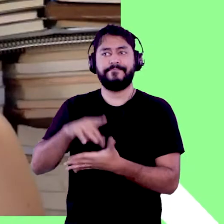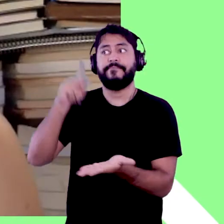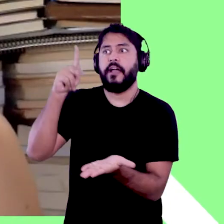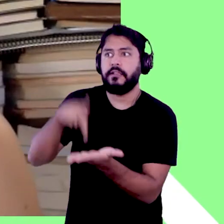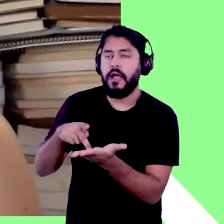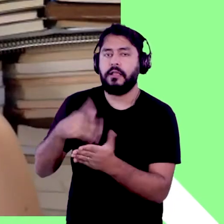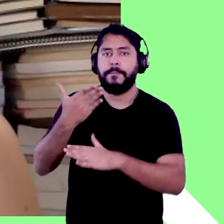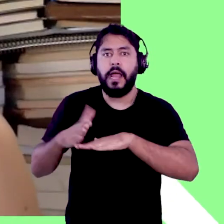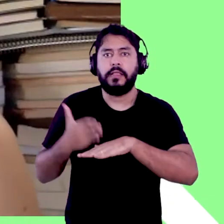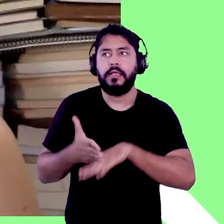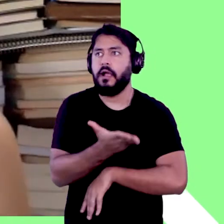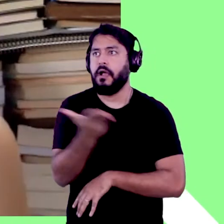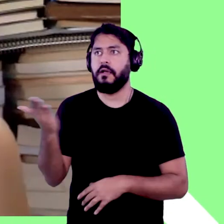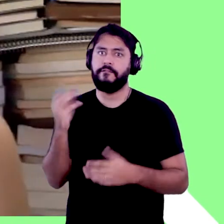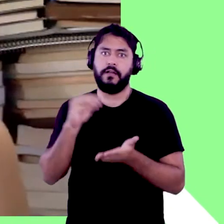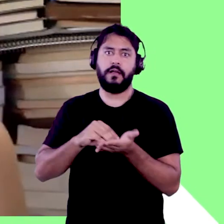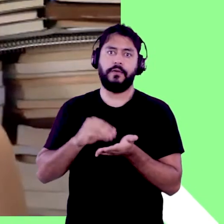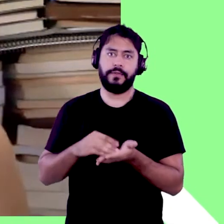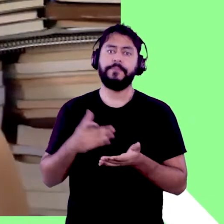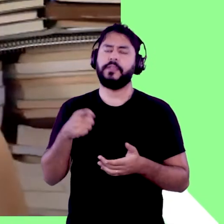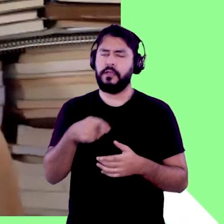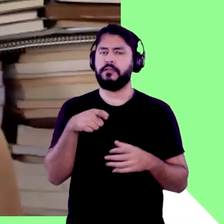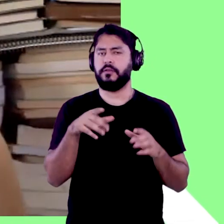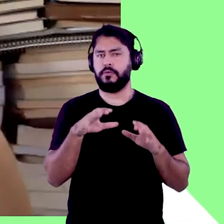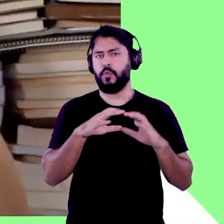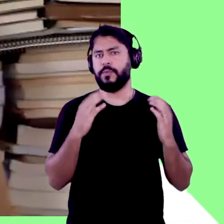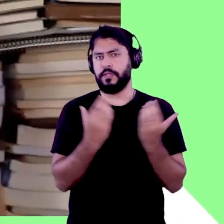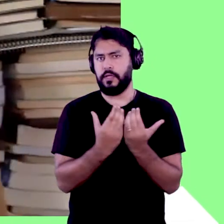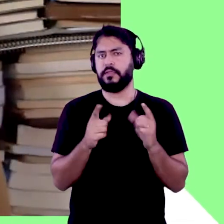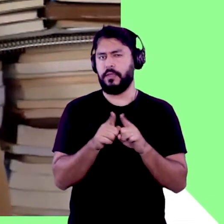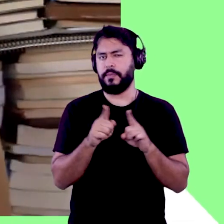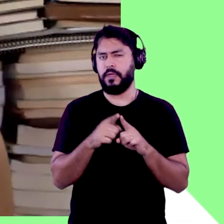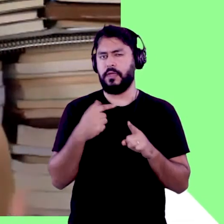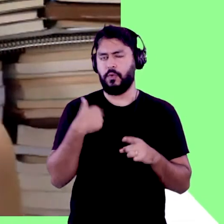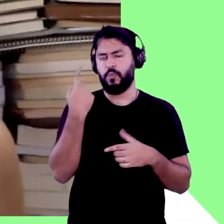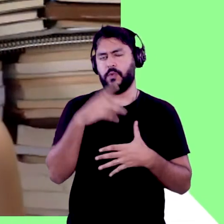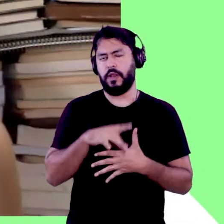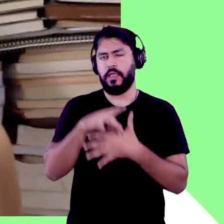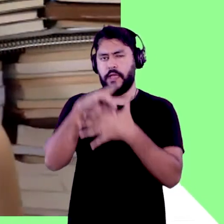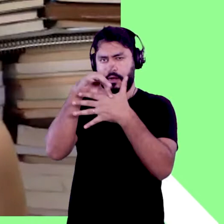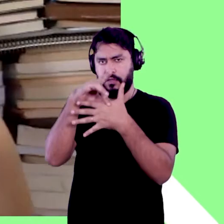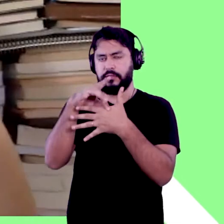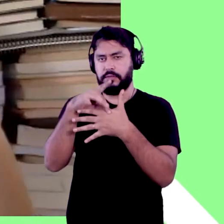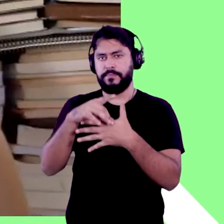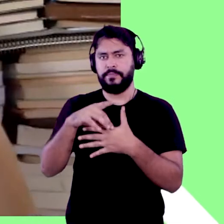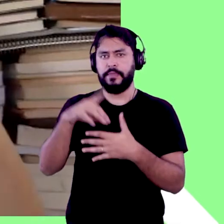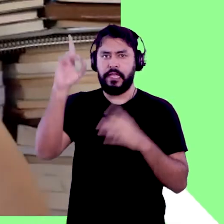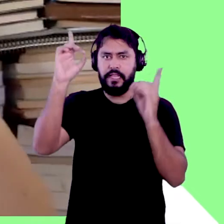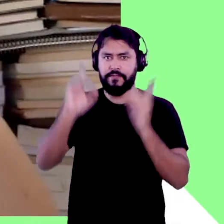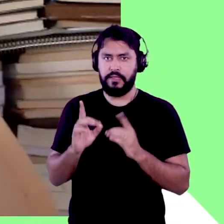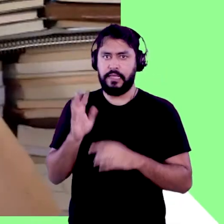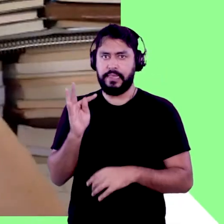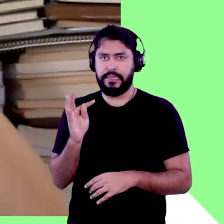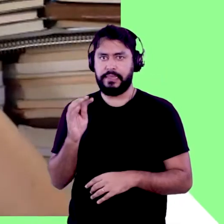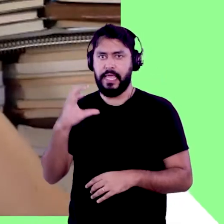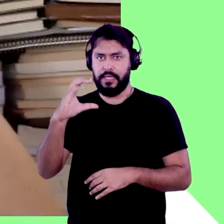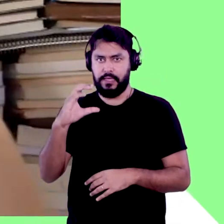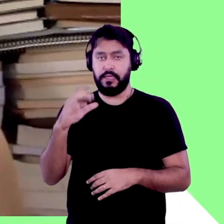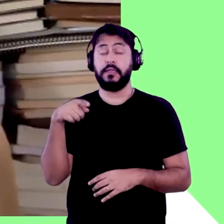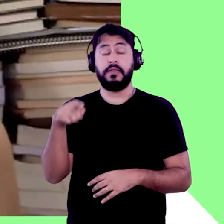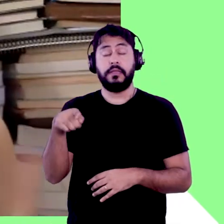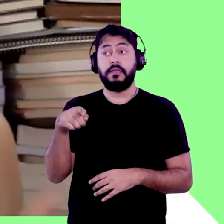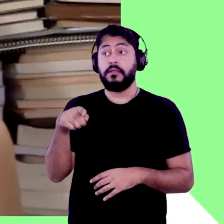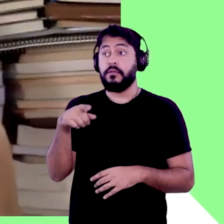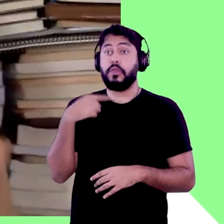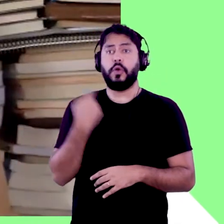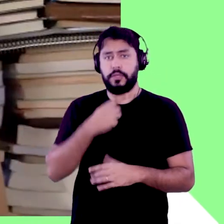sobre a comunidade que eu faço parte, que eu sou uma das lideranças, que é a Deficiência Tech, que a gente realmente acredita que